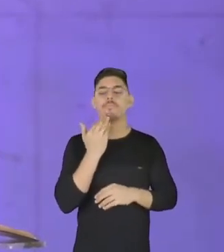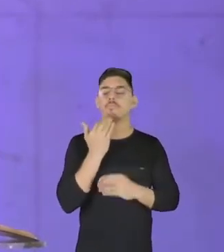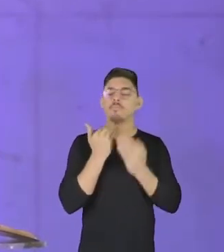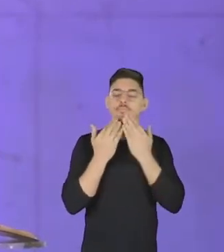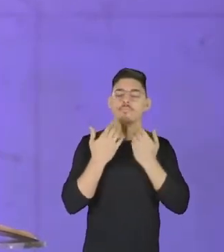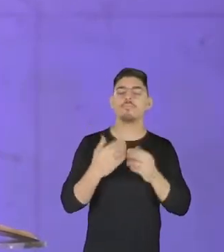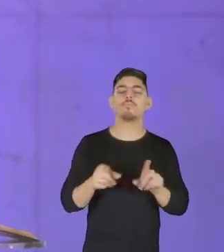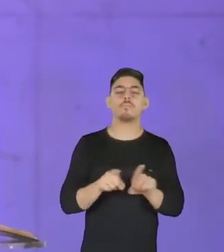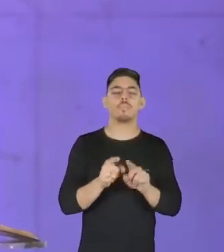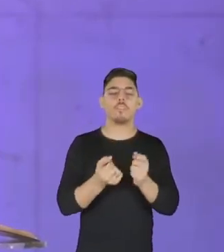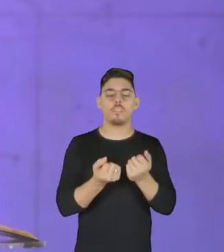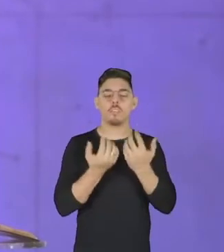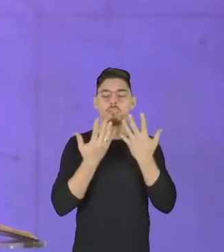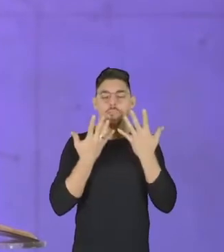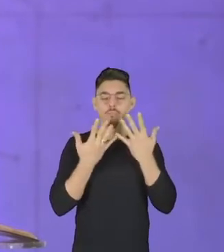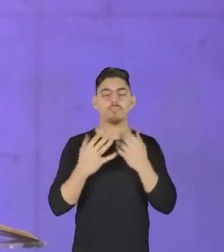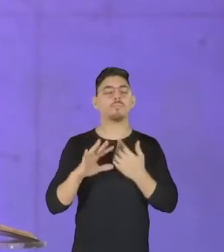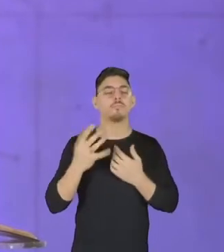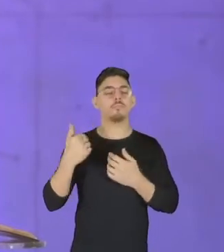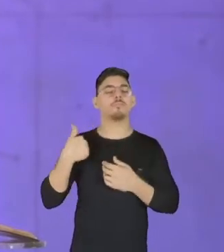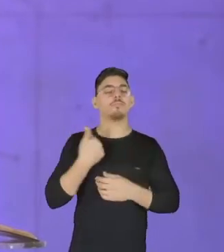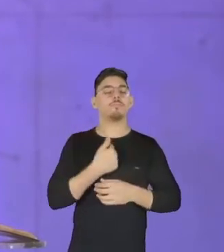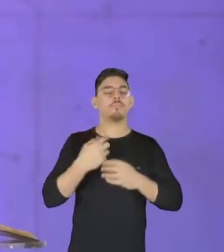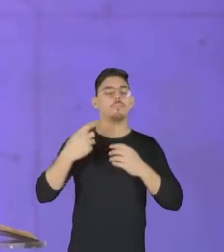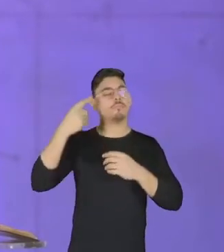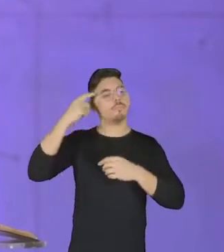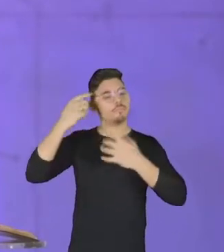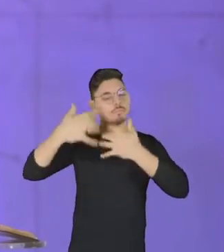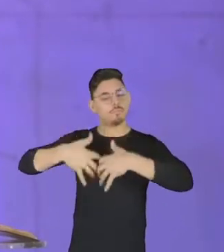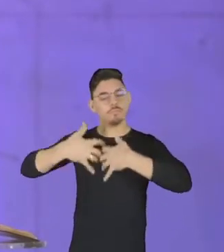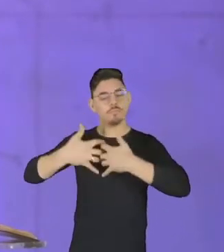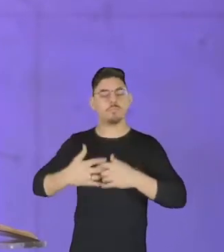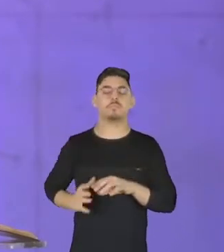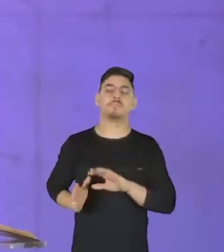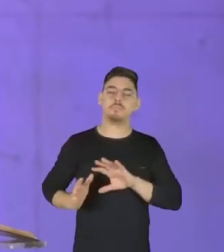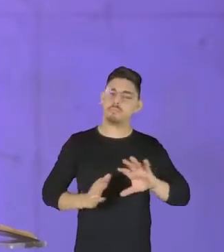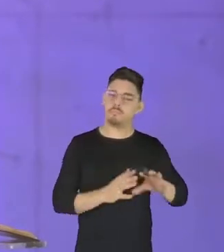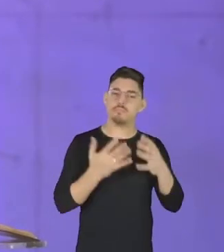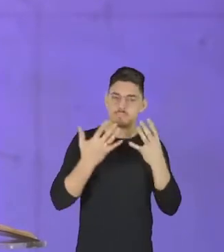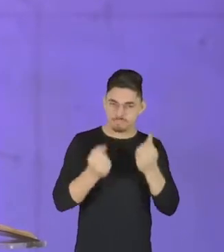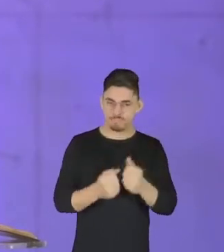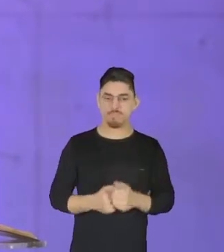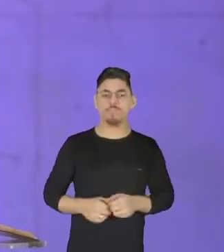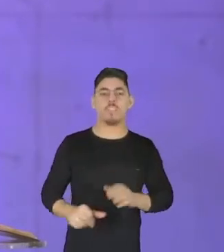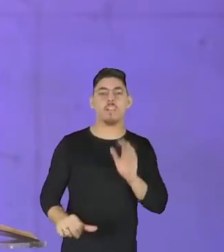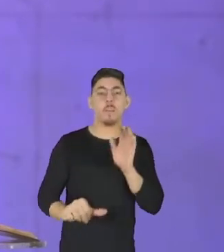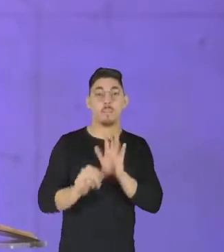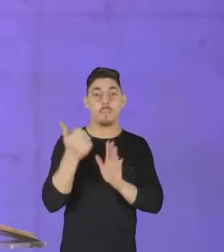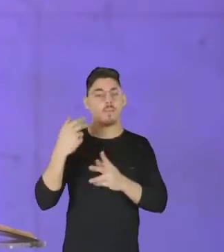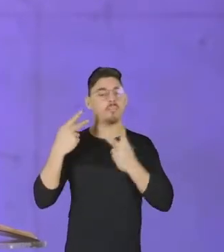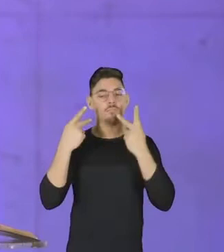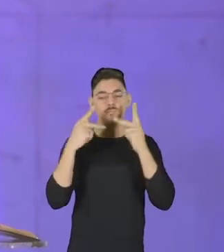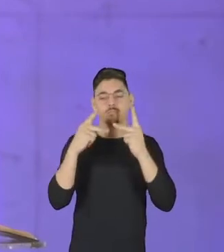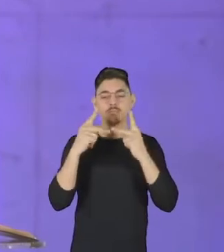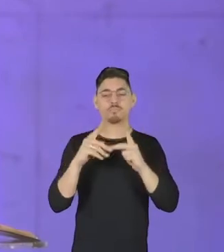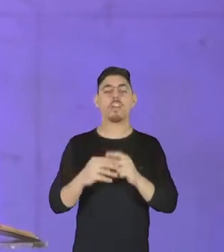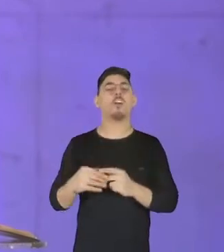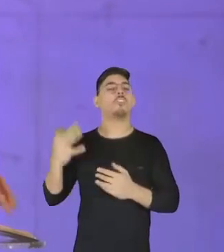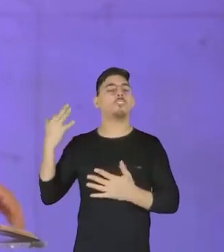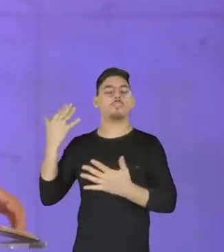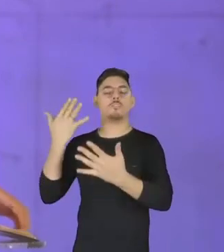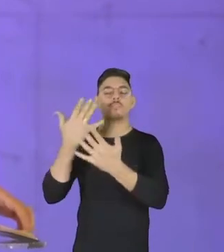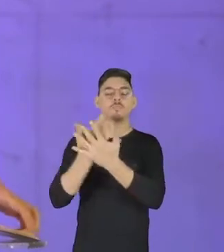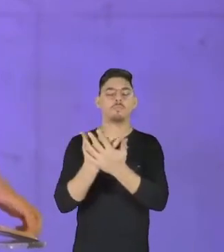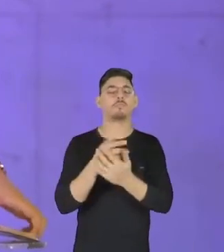ser abençoado com a nossa reflexão. E vamos lá, então, para a nossa primeira mensagem da série Dias